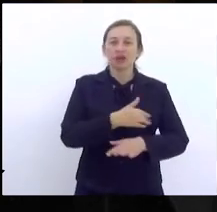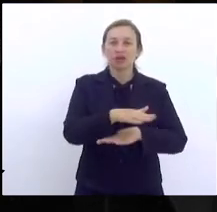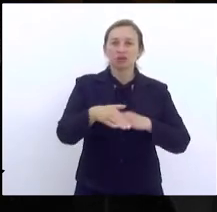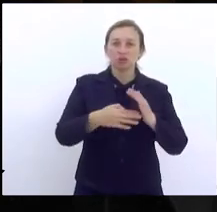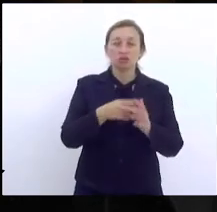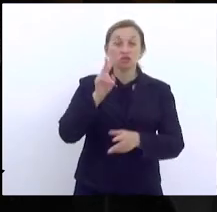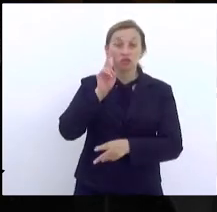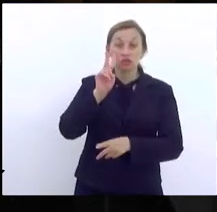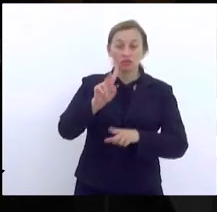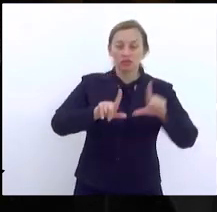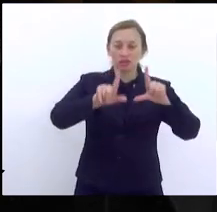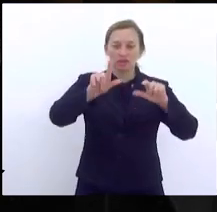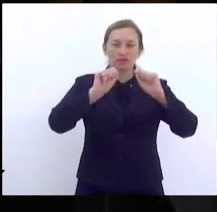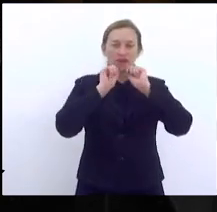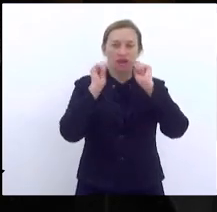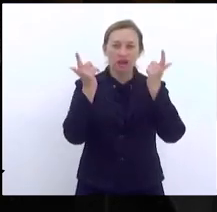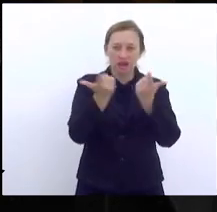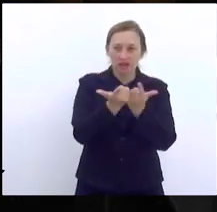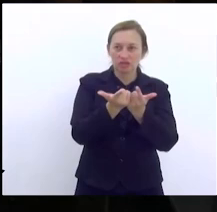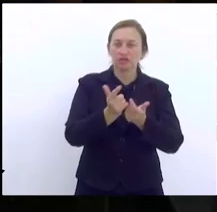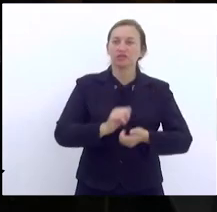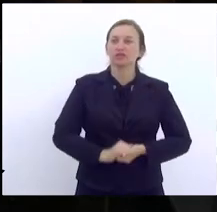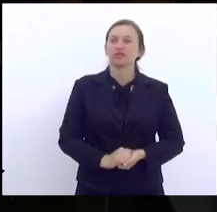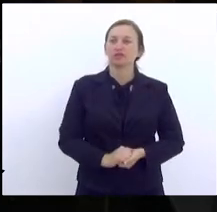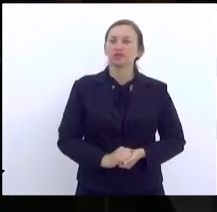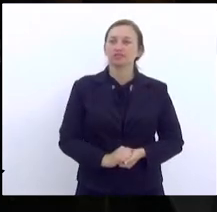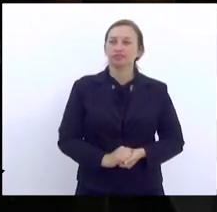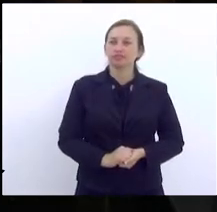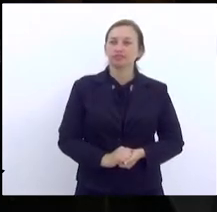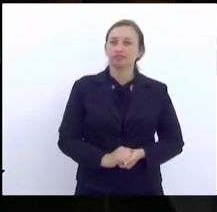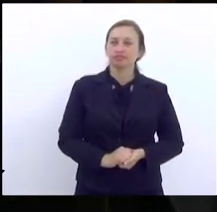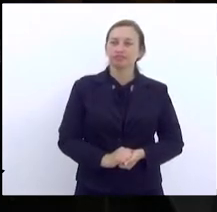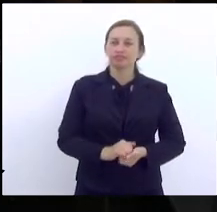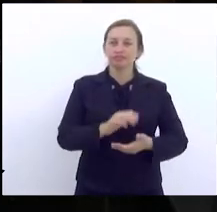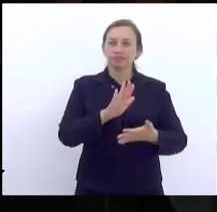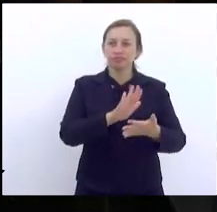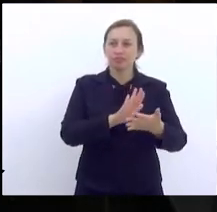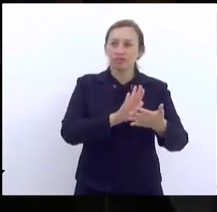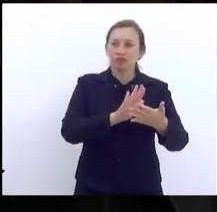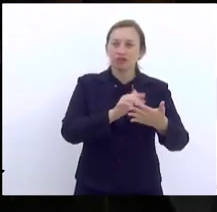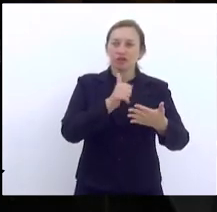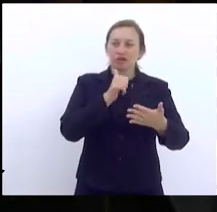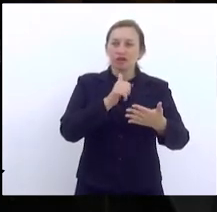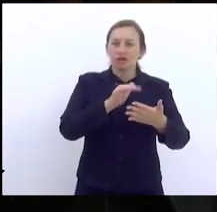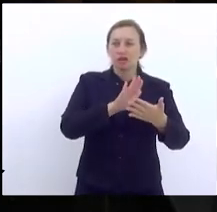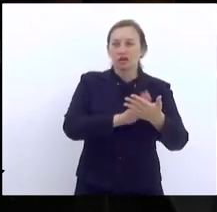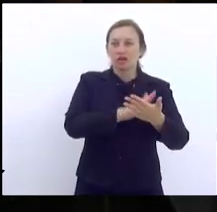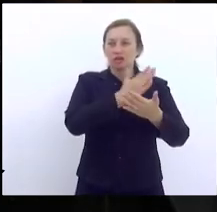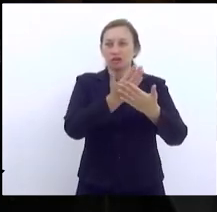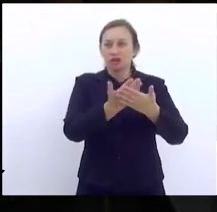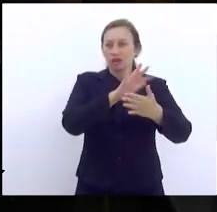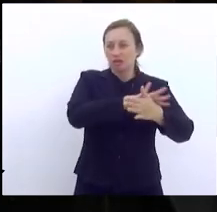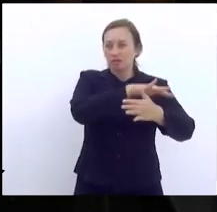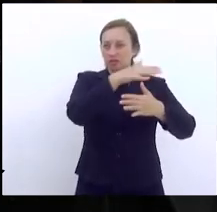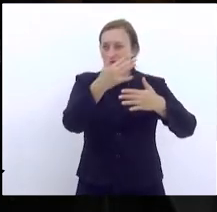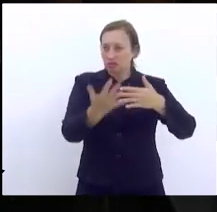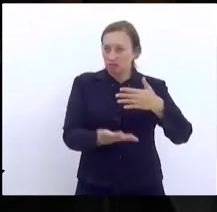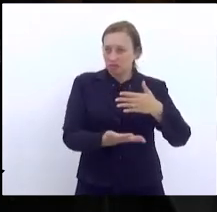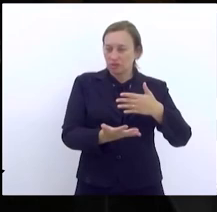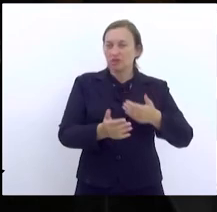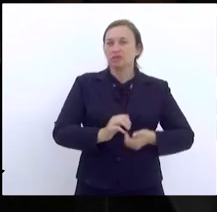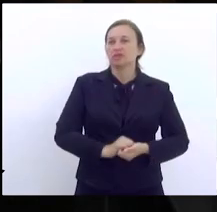telespectadores da TV Alerta senhora intérprete da língua